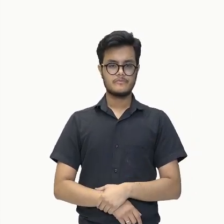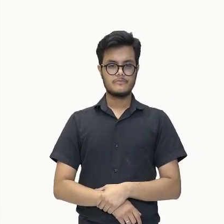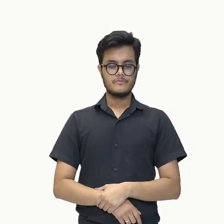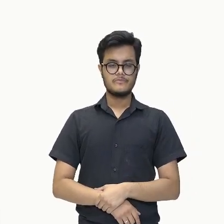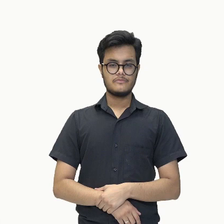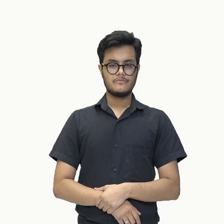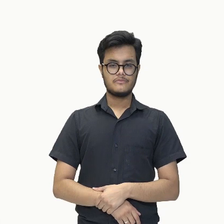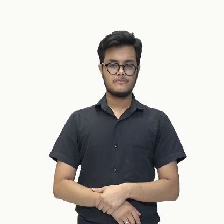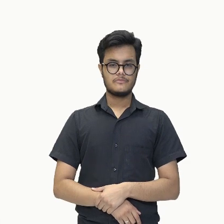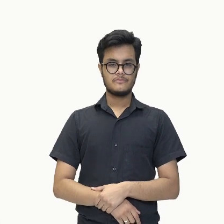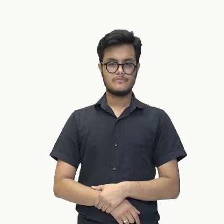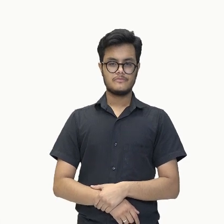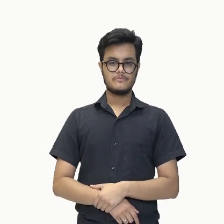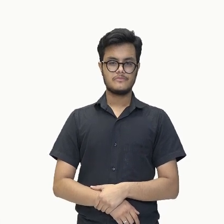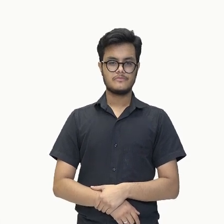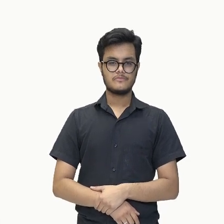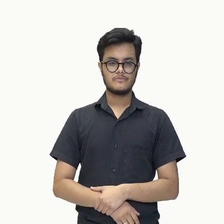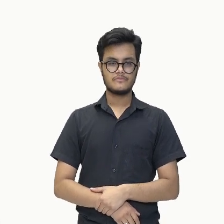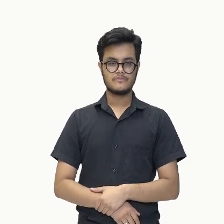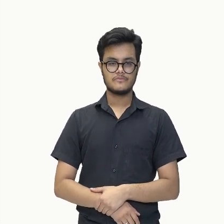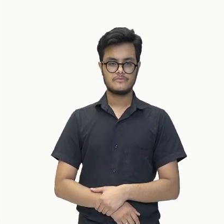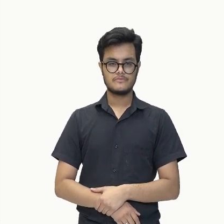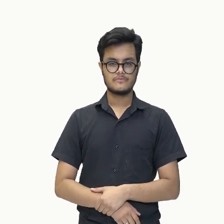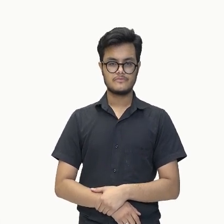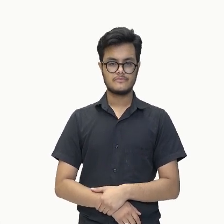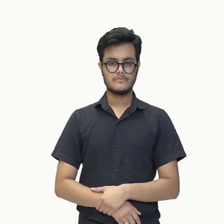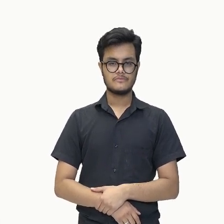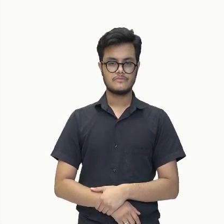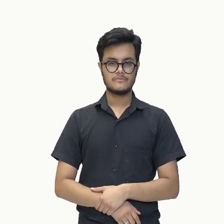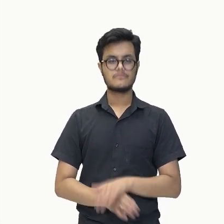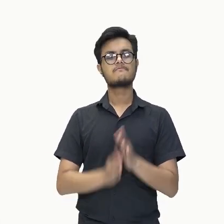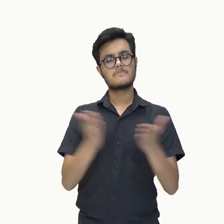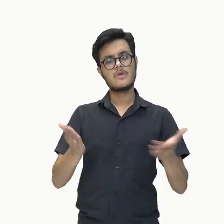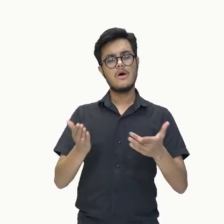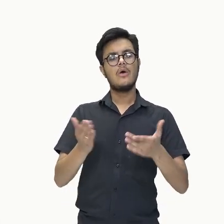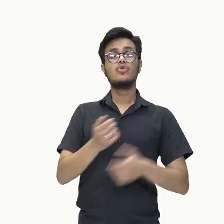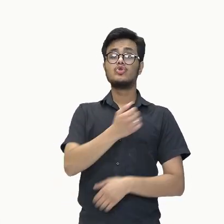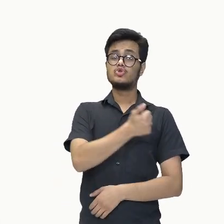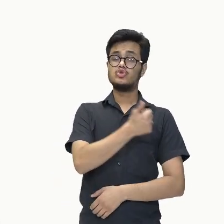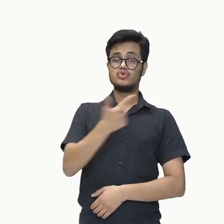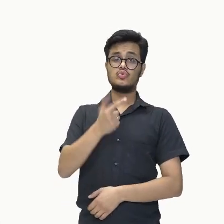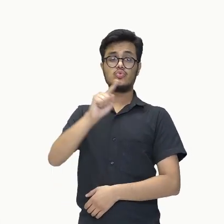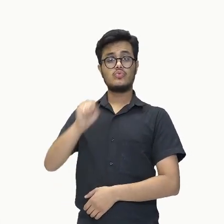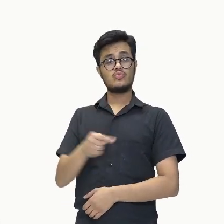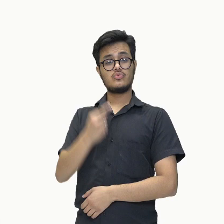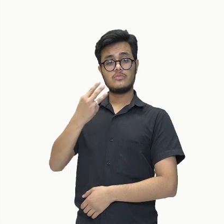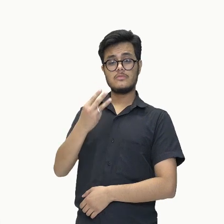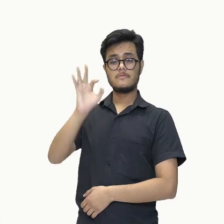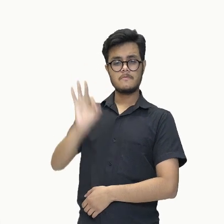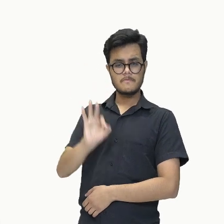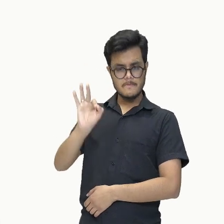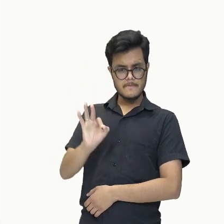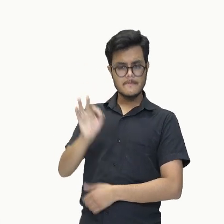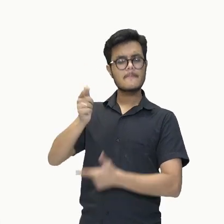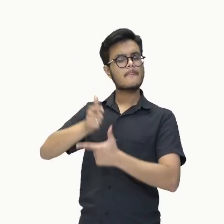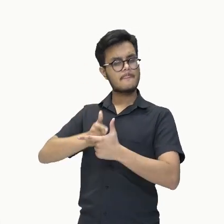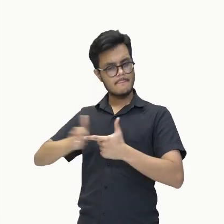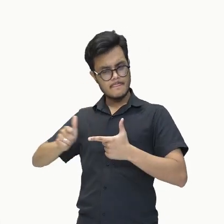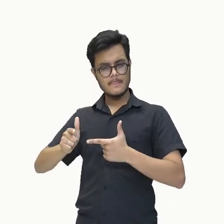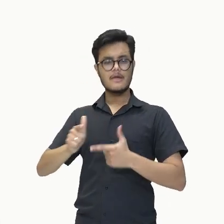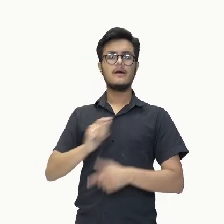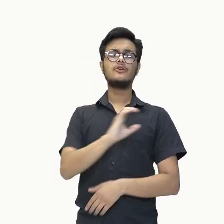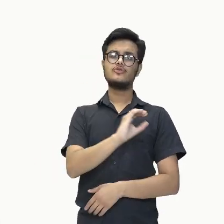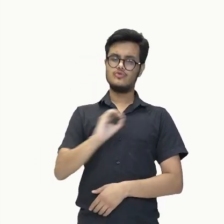de 12,3%. Dividindo isso daqui por 100, a vírgula será deslocada,